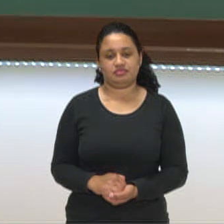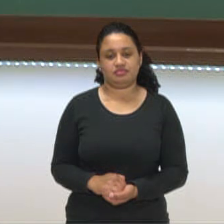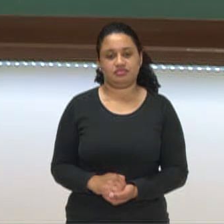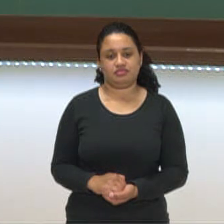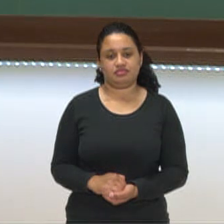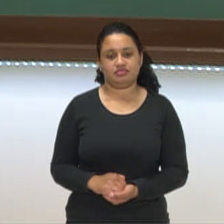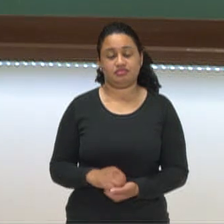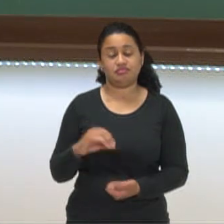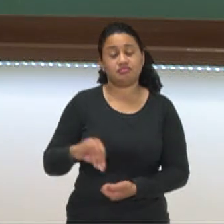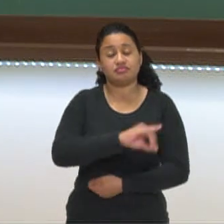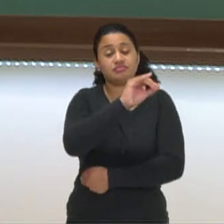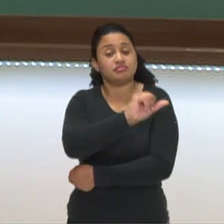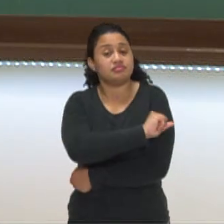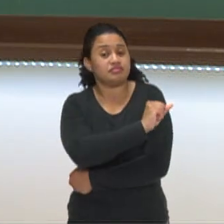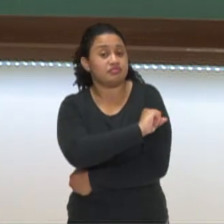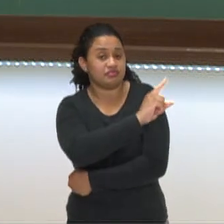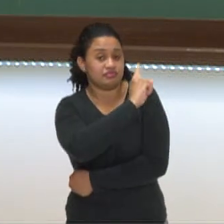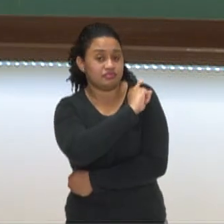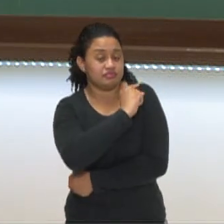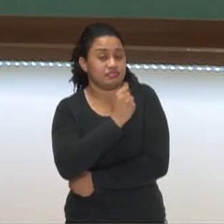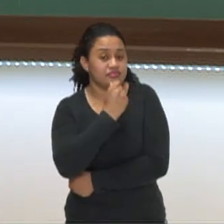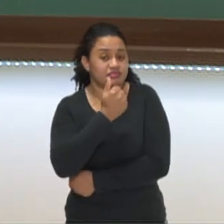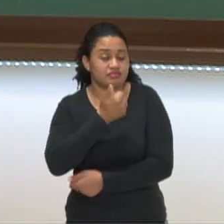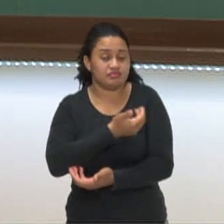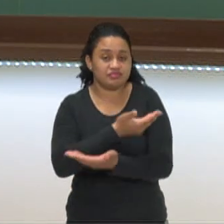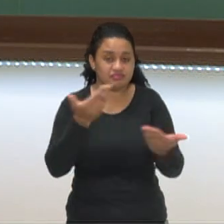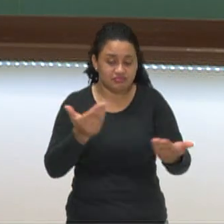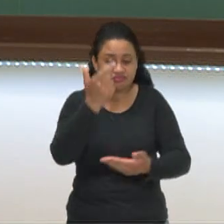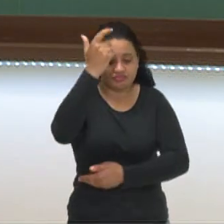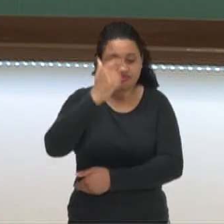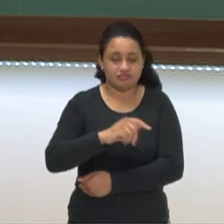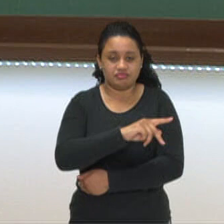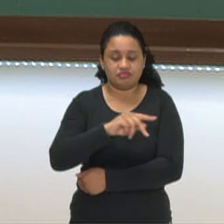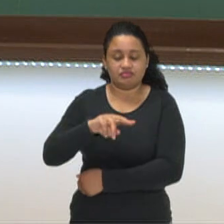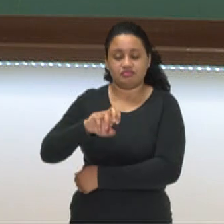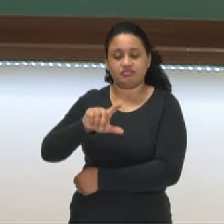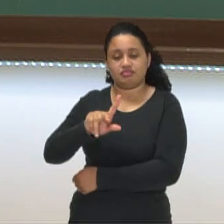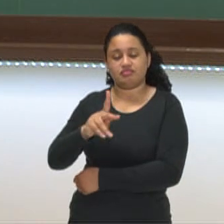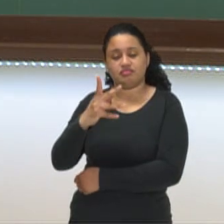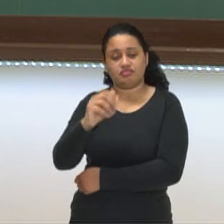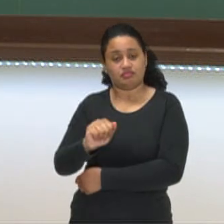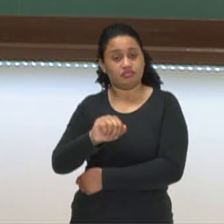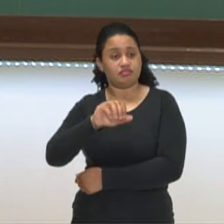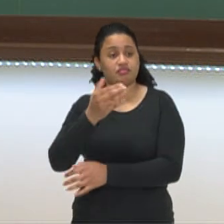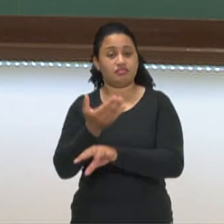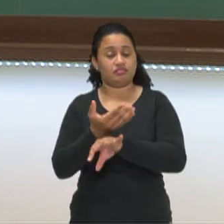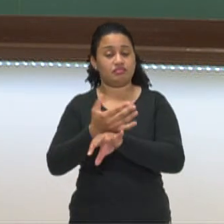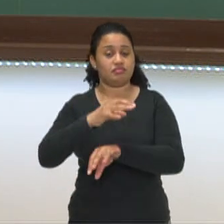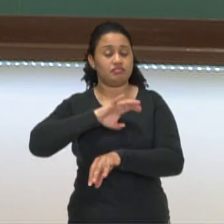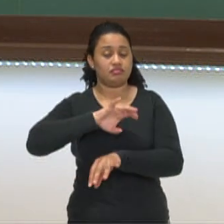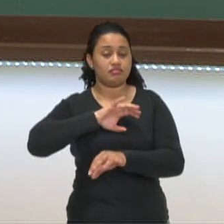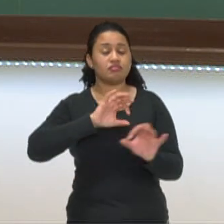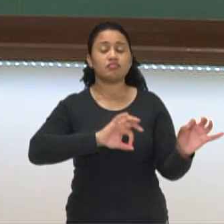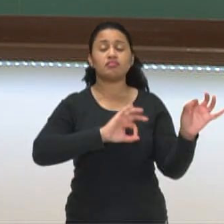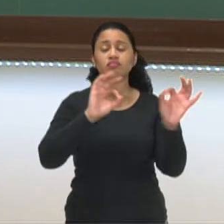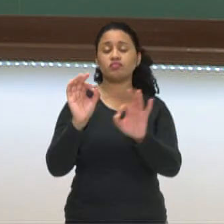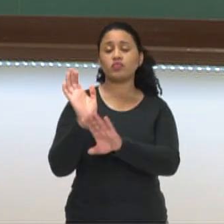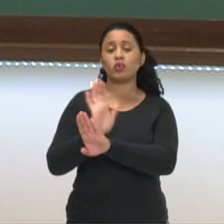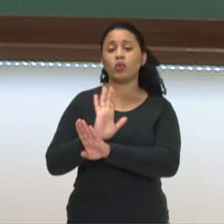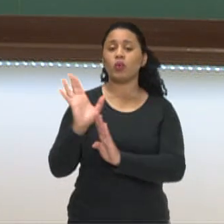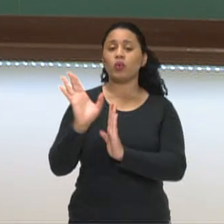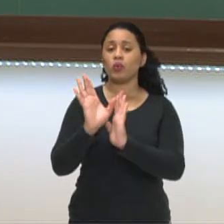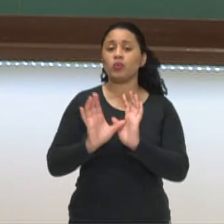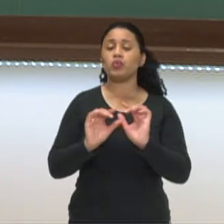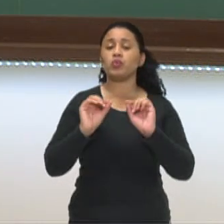Olá, estudantes da primeira série, tudo bem com vocês? Eu sou a professora Nelinha, de Língua Portuguesa. E neste vídeo nós vamos falar sobre